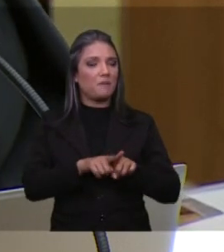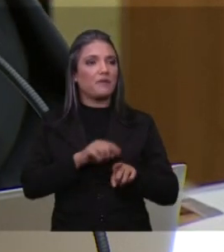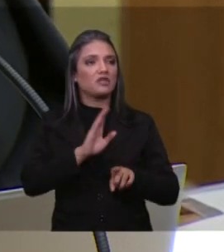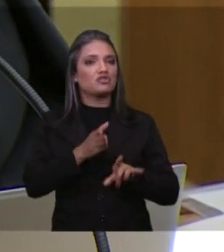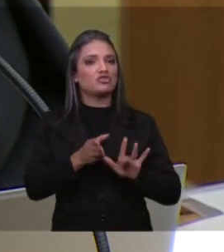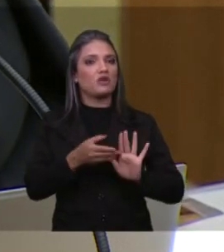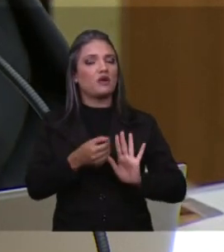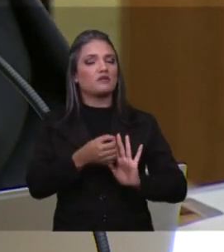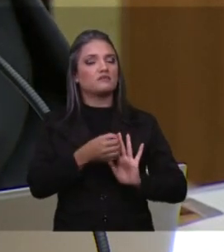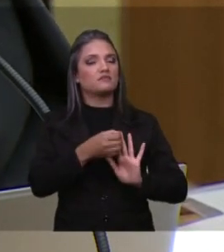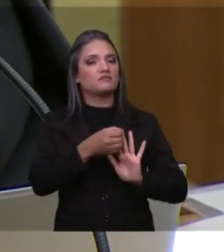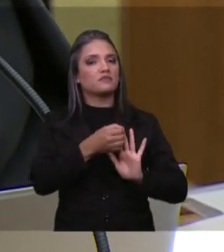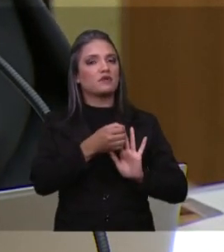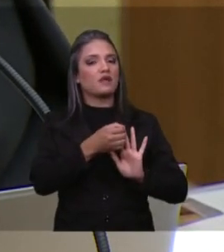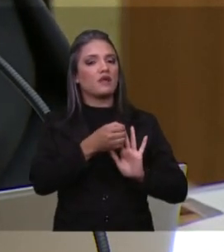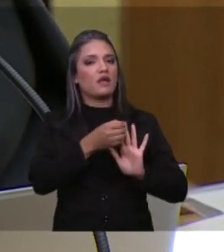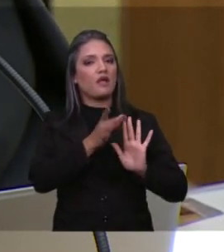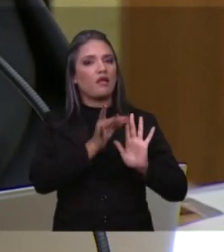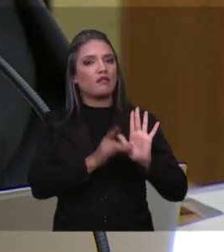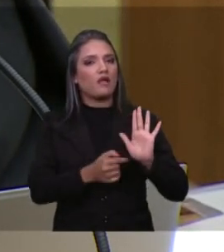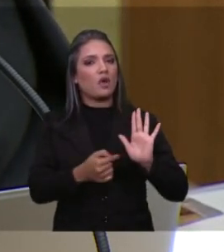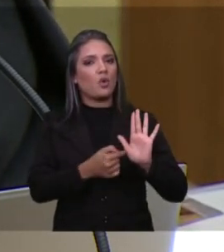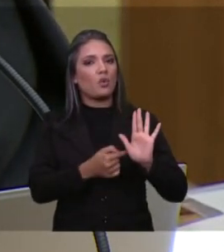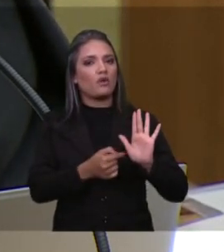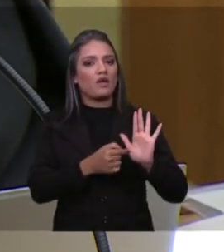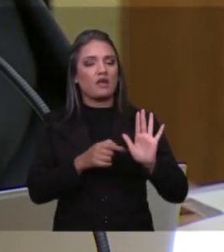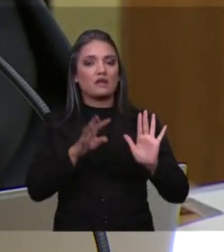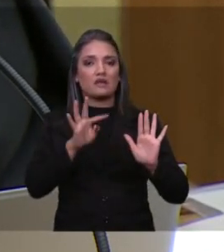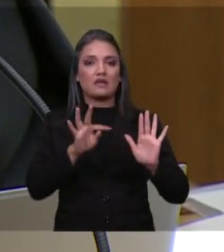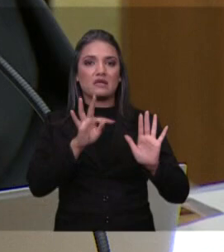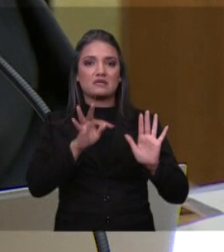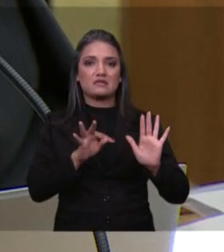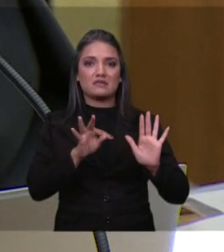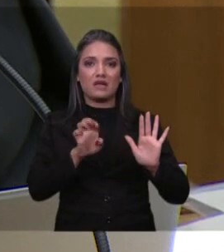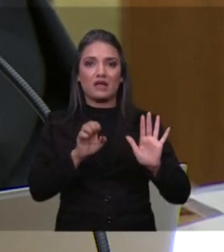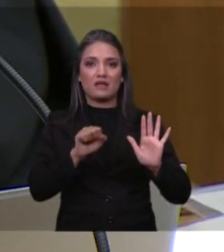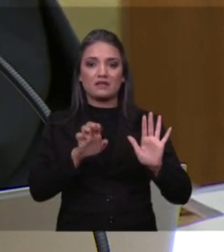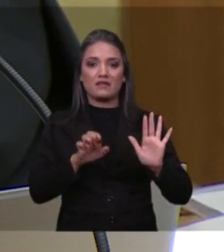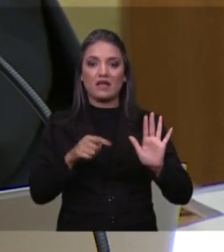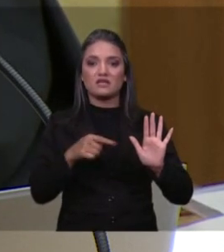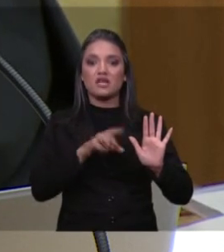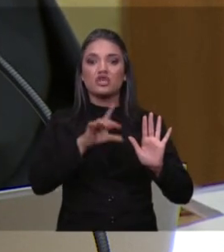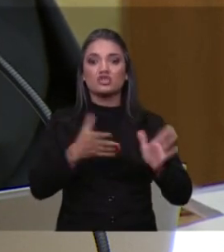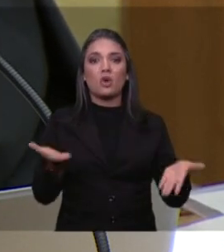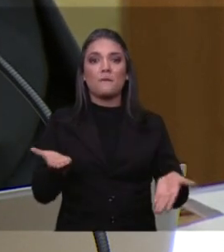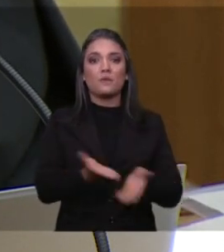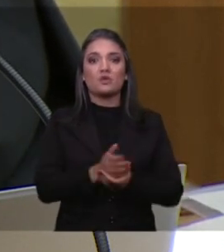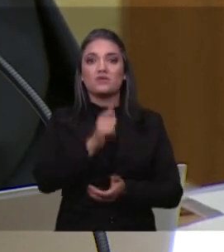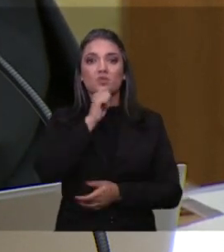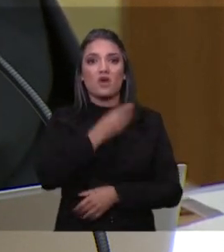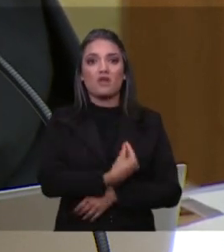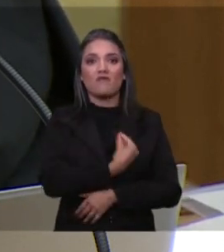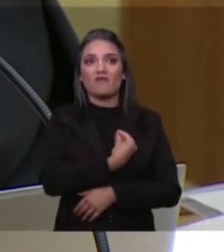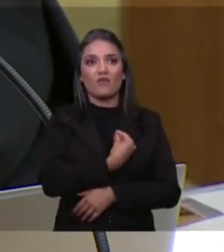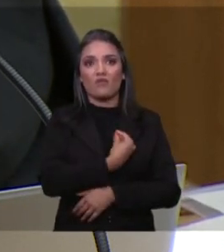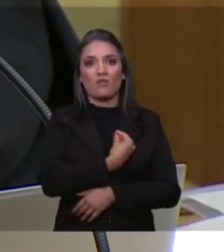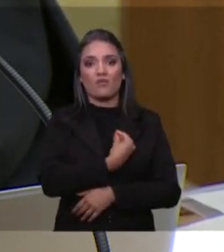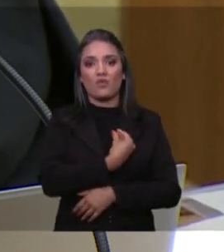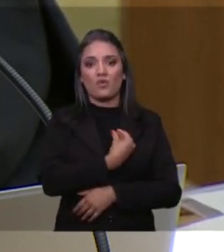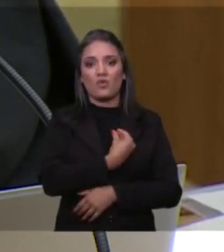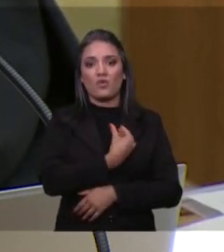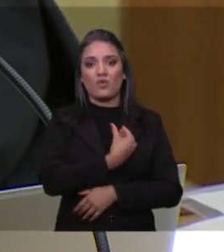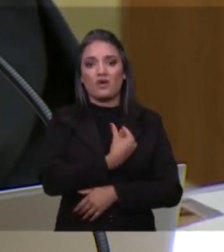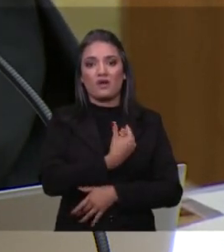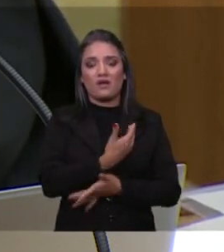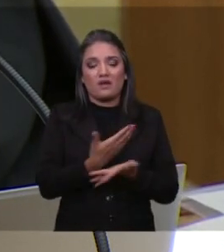previsão que a tese se aplicaria apenas aos processos que estavam em curso, ou seja, já não há